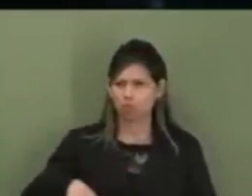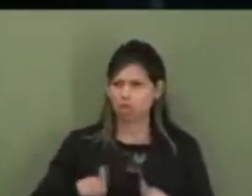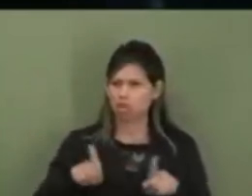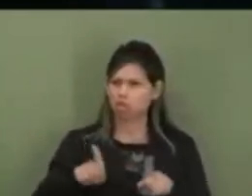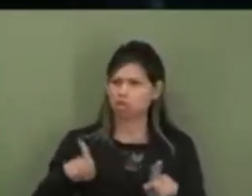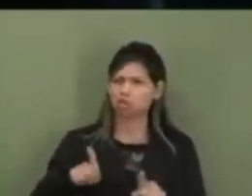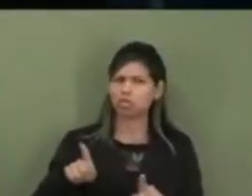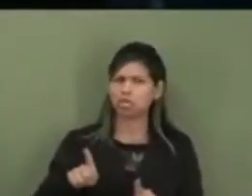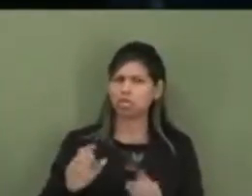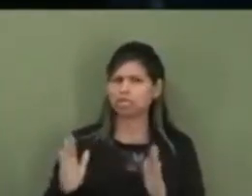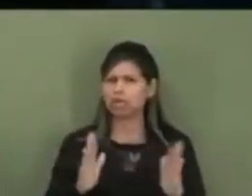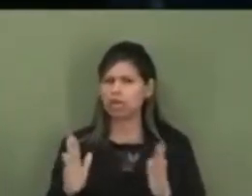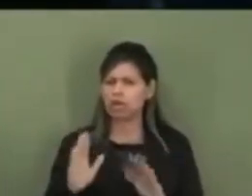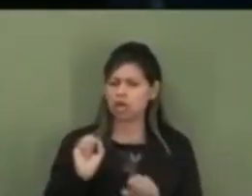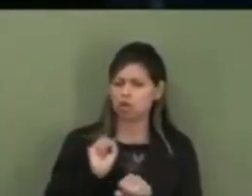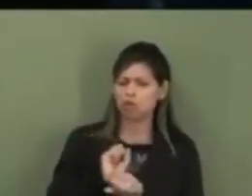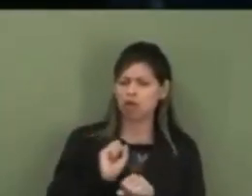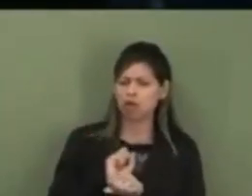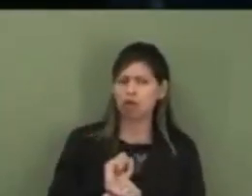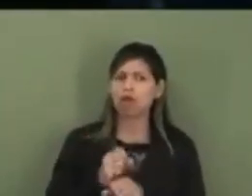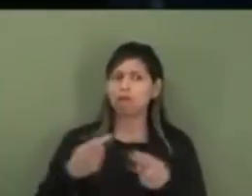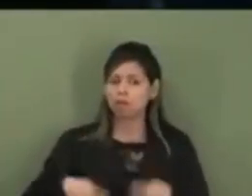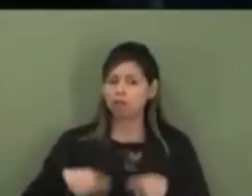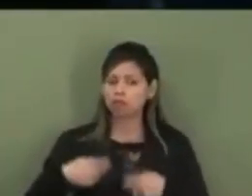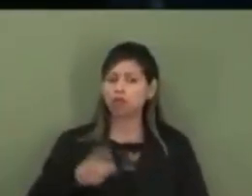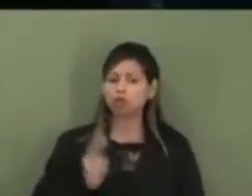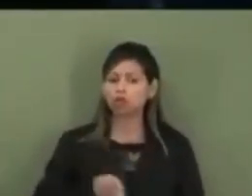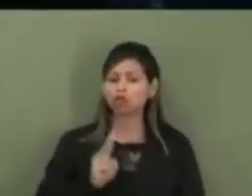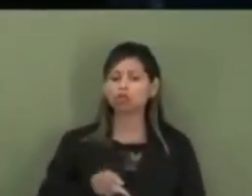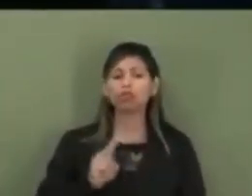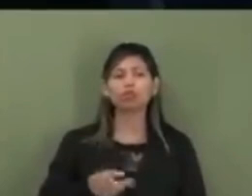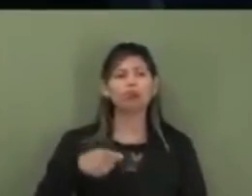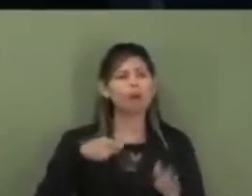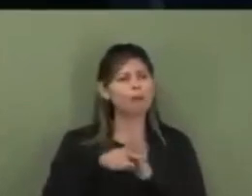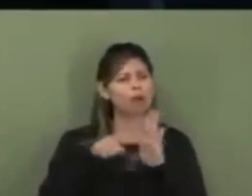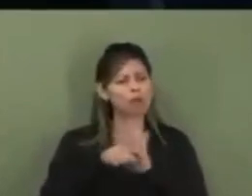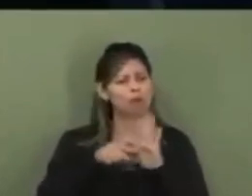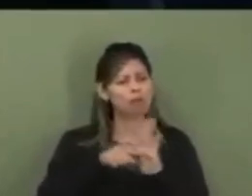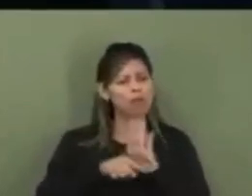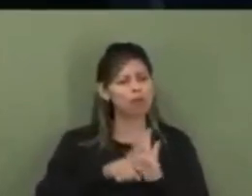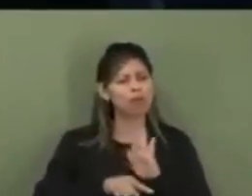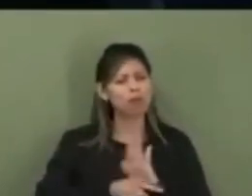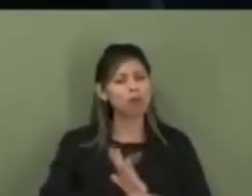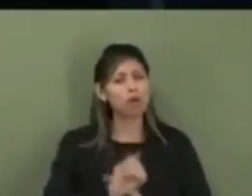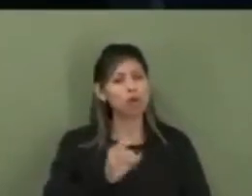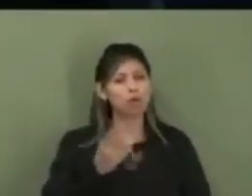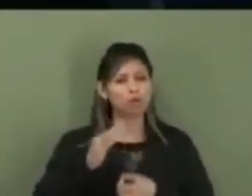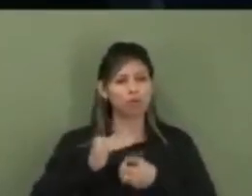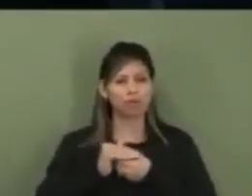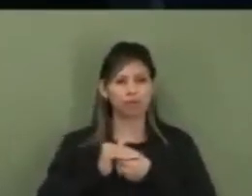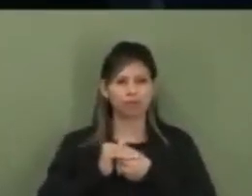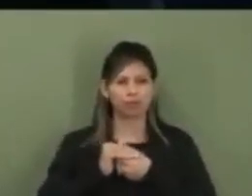Ele ainda está empregado e participa da sabatina e só se desincompatibiliza ou se demite da função